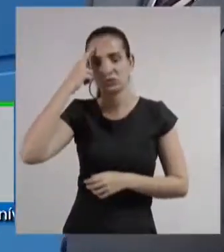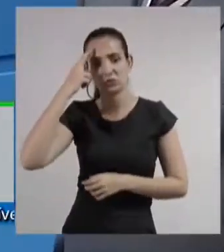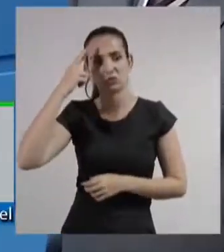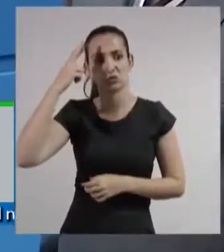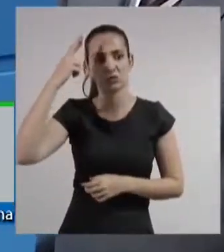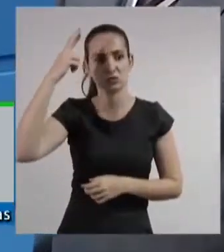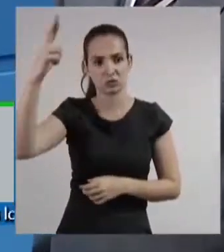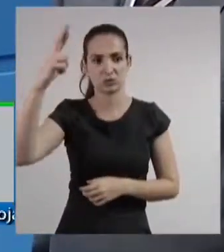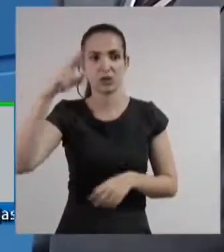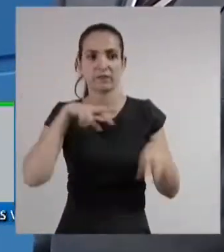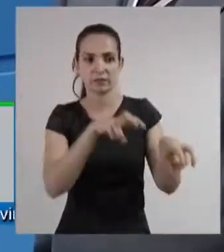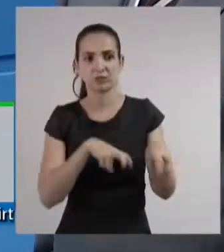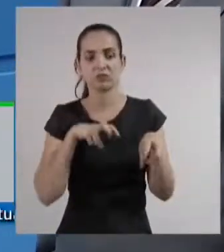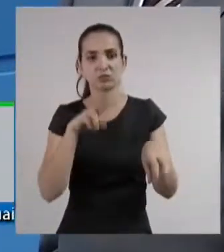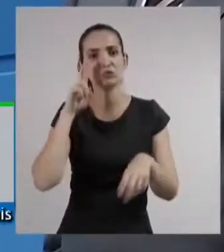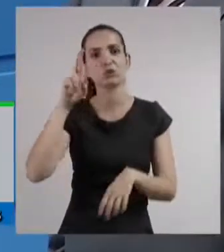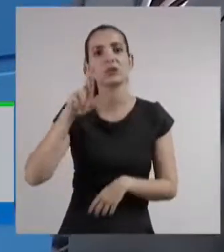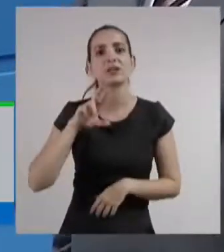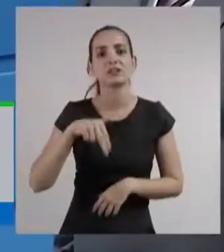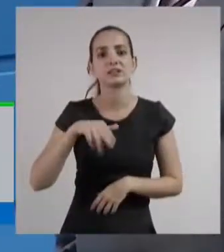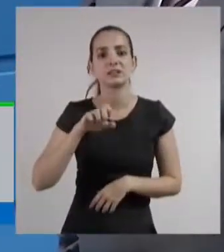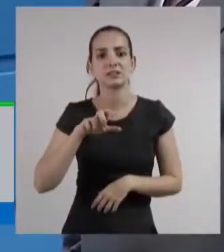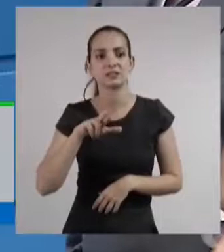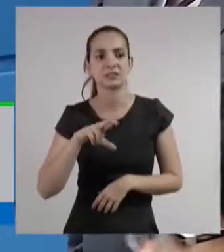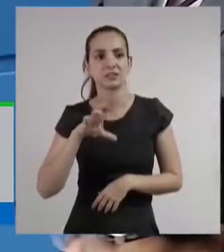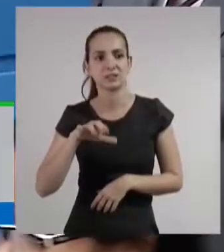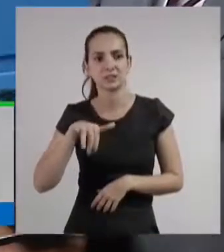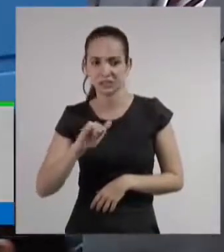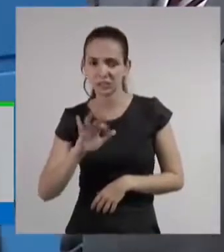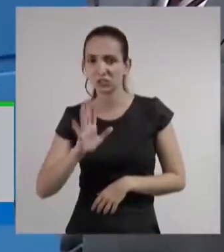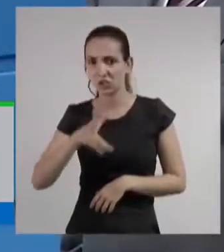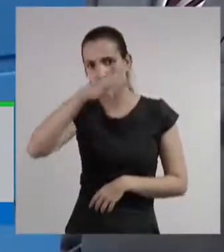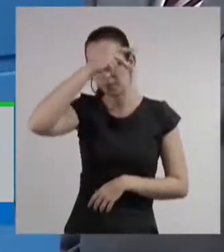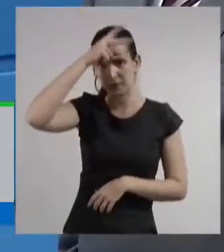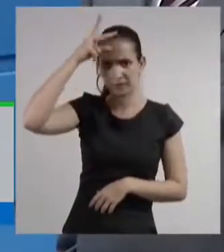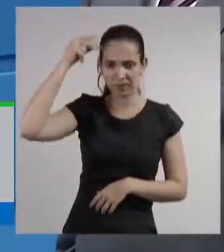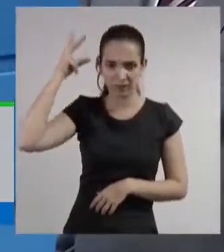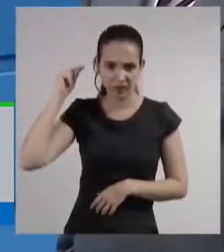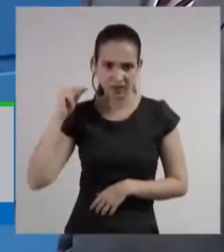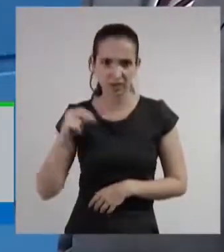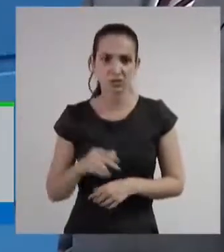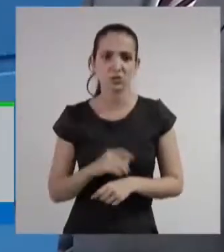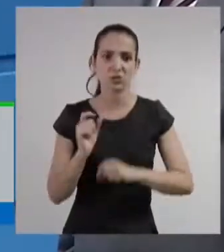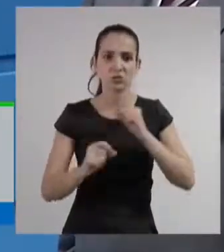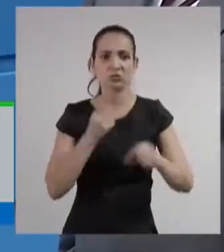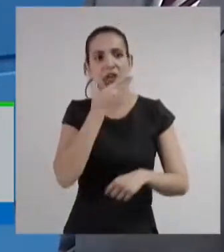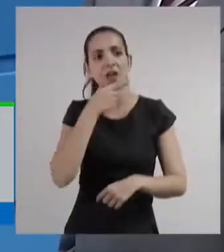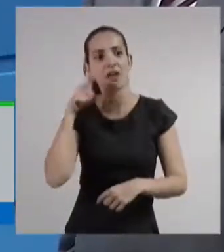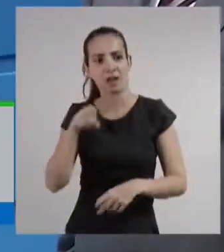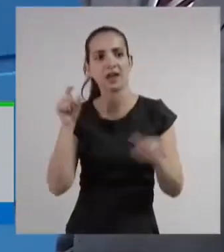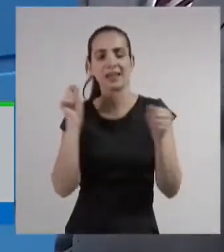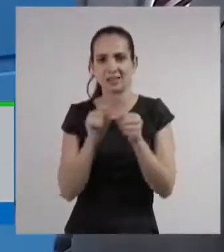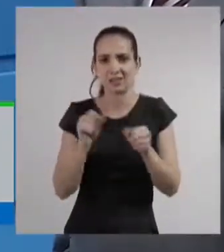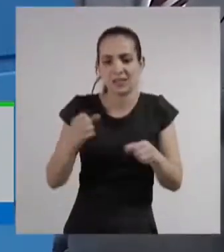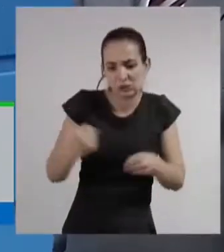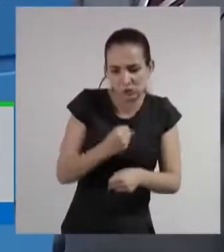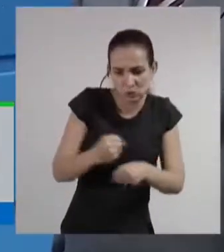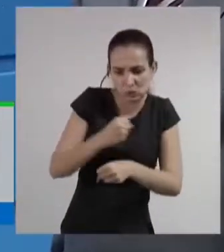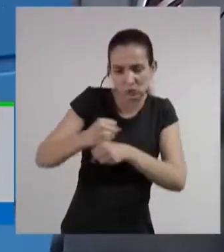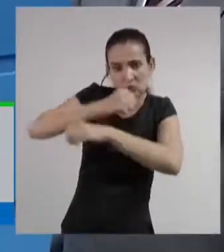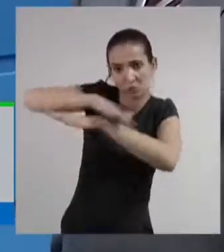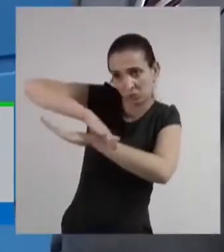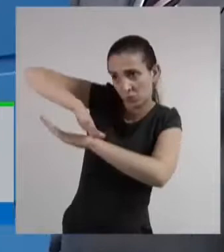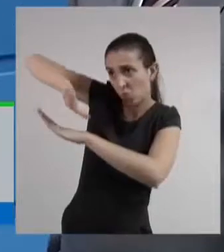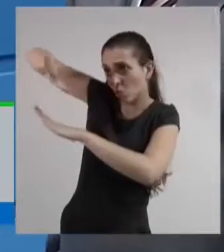Nerci, que foi prefeito da cidade. Ele fez curva de nível, caixa de retenção e fez tudo. Os outros que estão indo